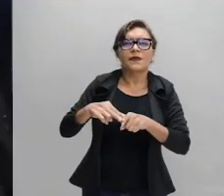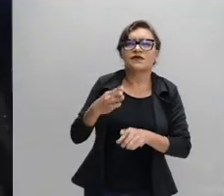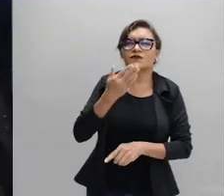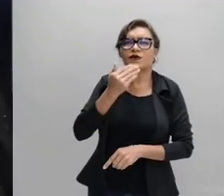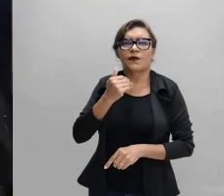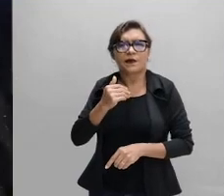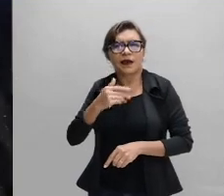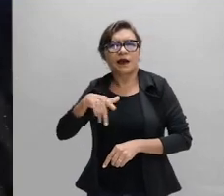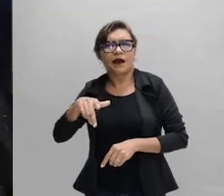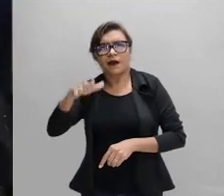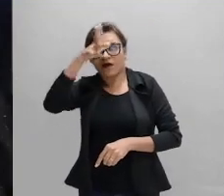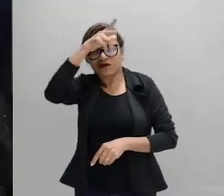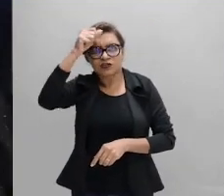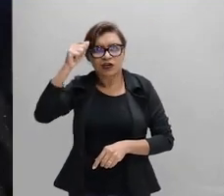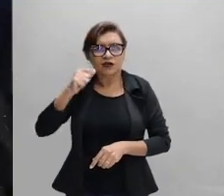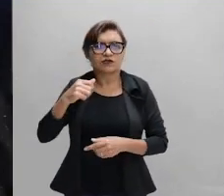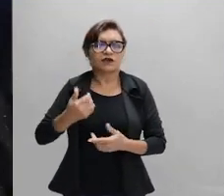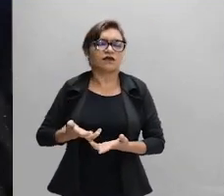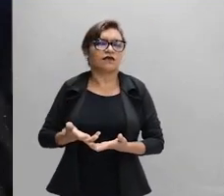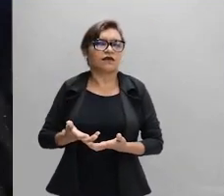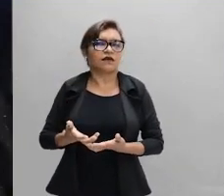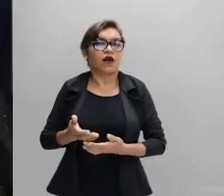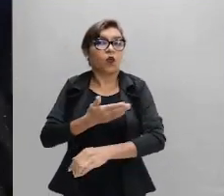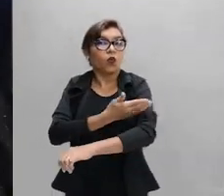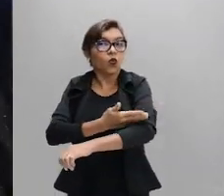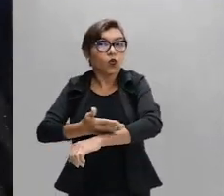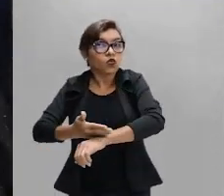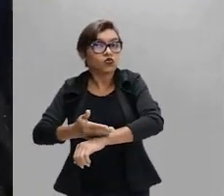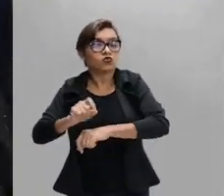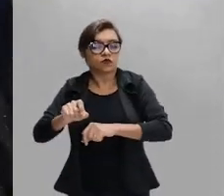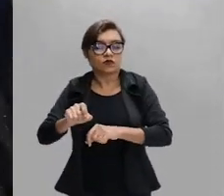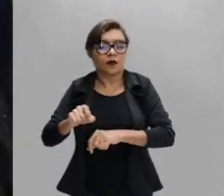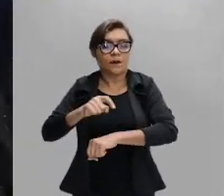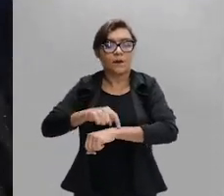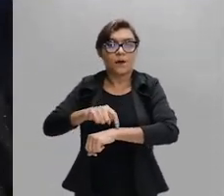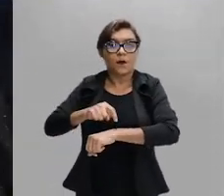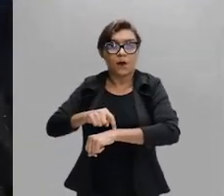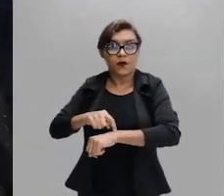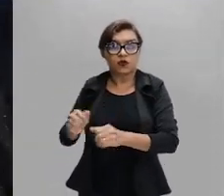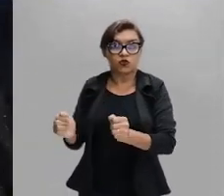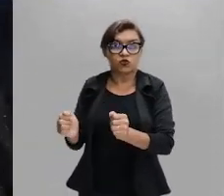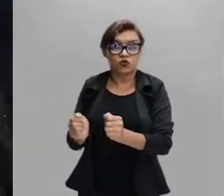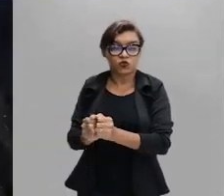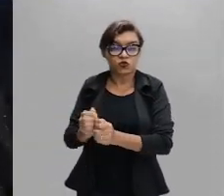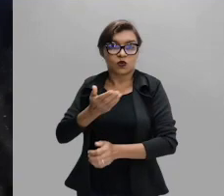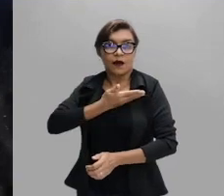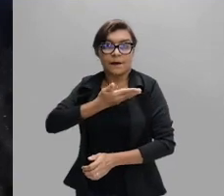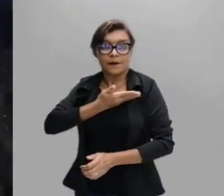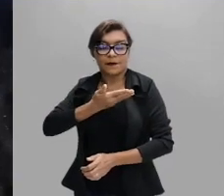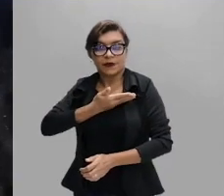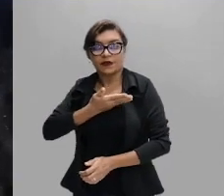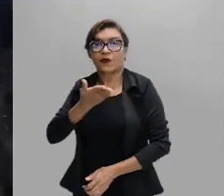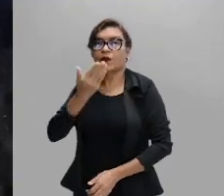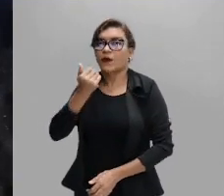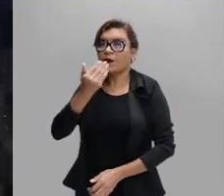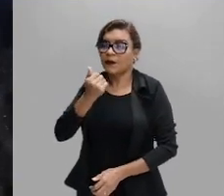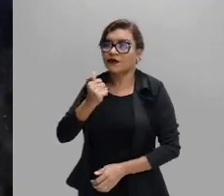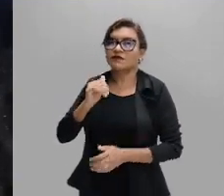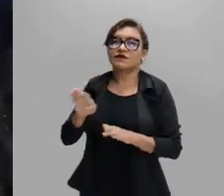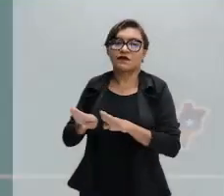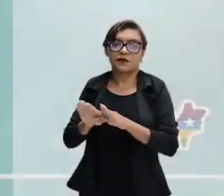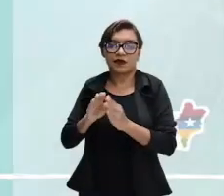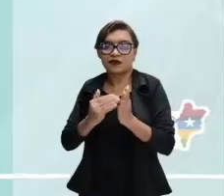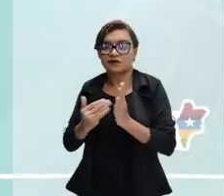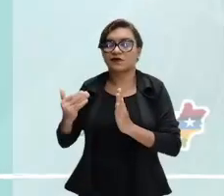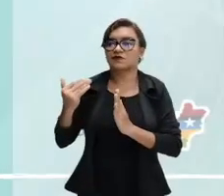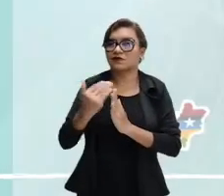fazer isso, aquilo, outro. Então a união desses vários costumes aí, desses vários momentos que a gente tem com amigos, o que acontece? A gente acaba aqui por